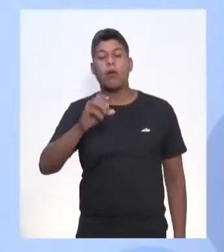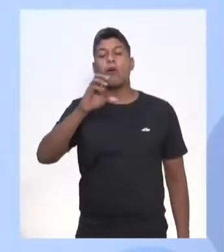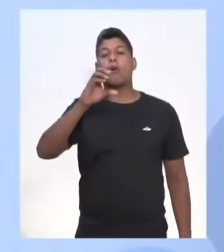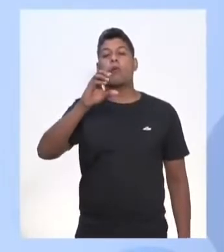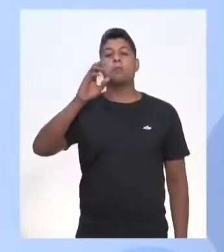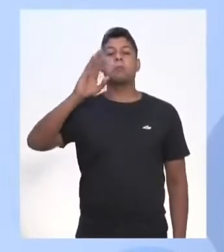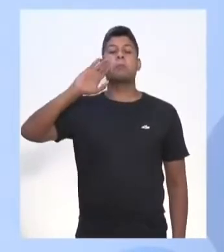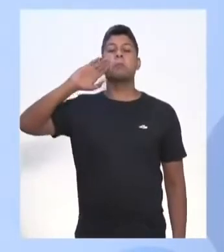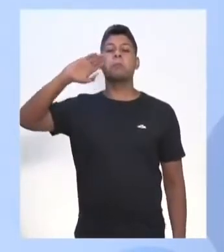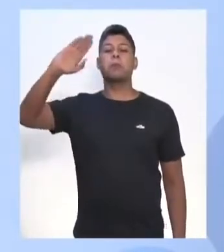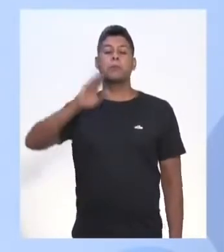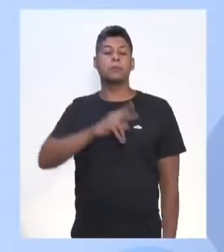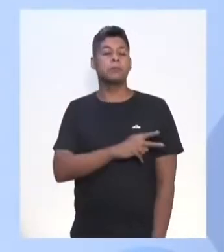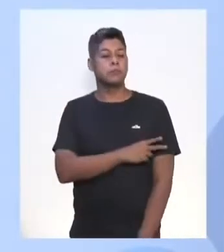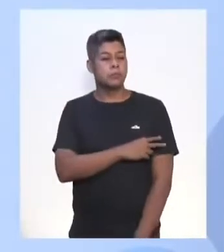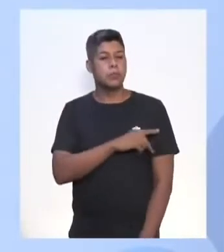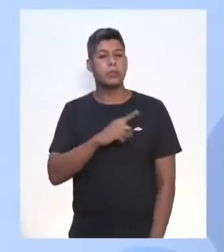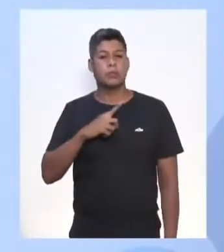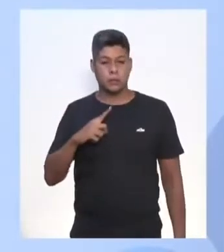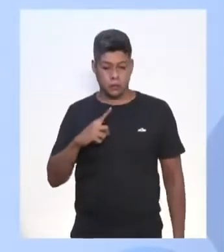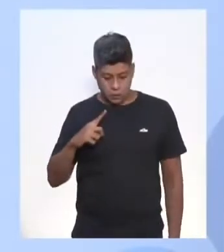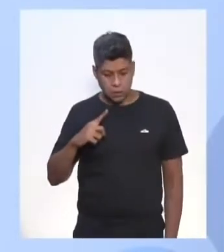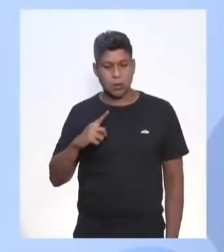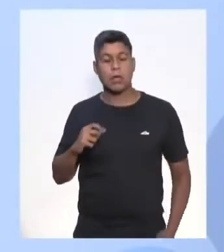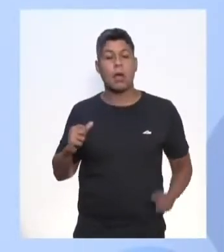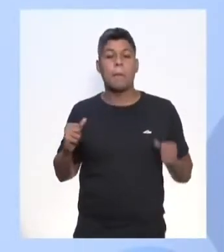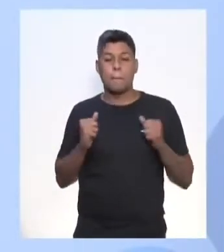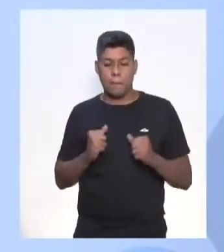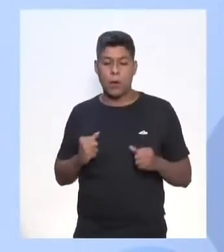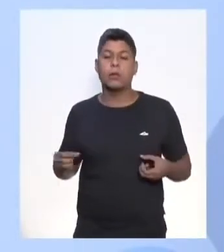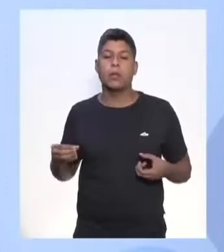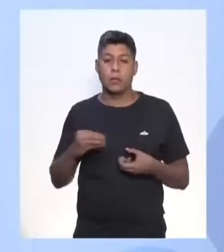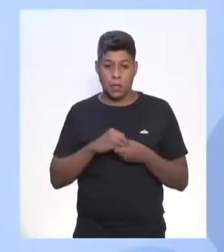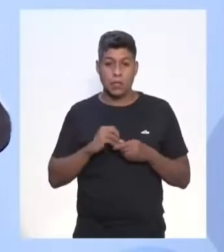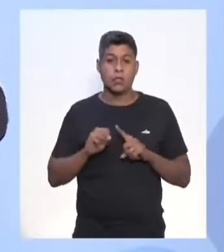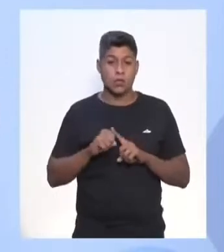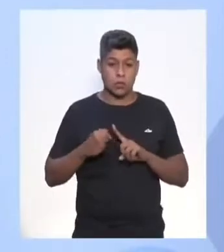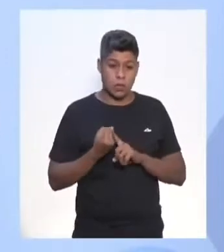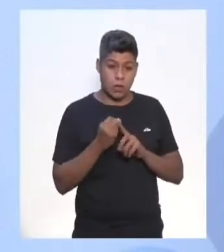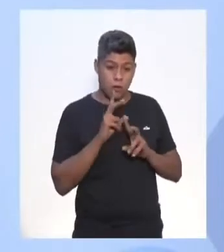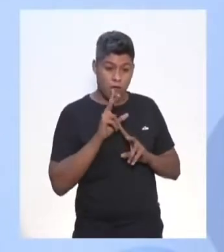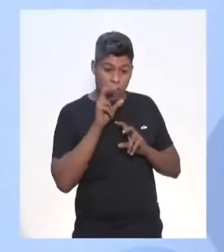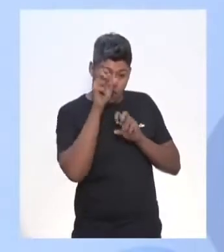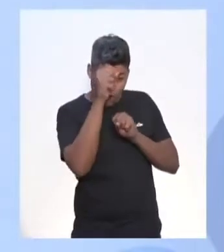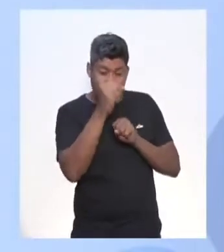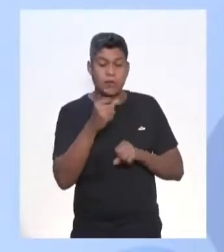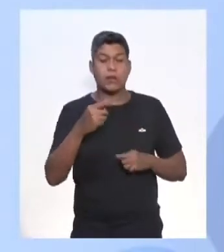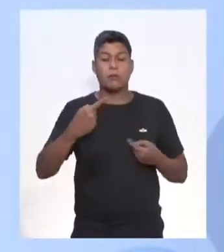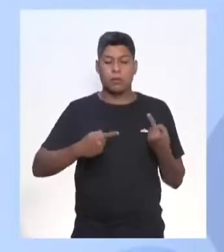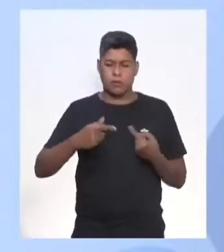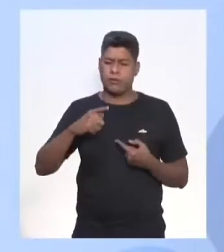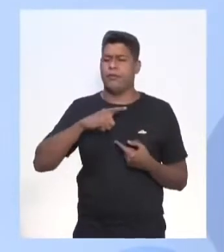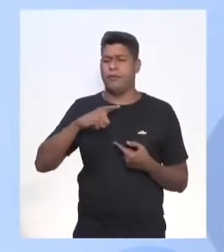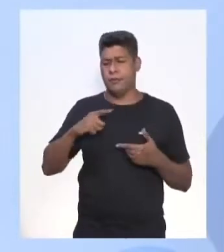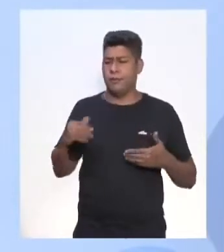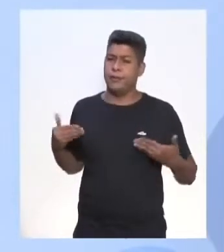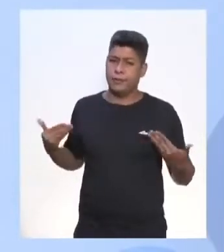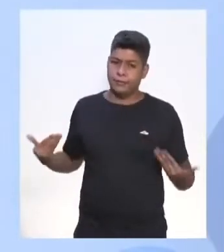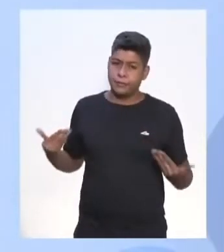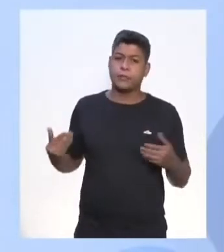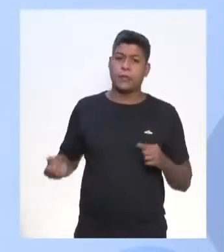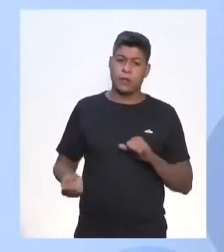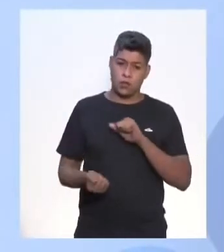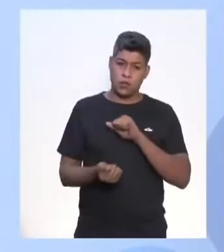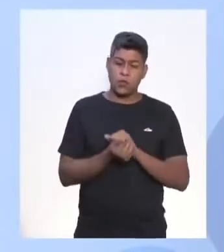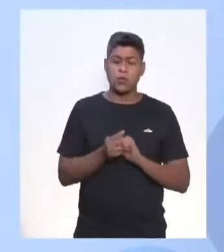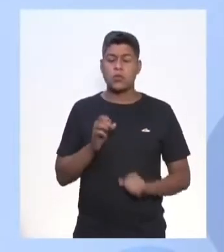coroné. O coronel tinha muito prestígio dentro da sociedade, tinha uma força política muito grande, então ele ficava do ladinho